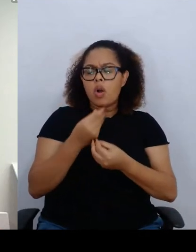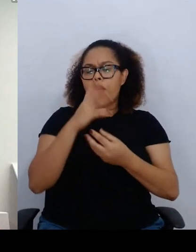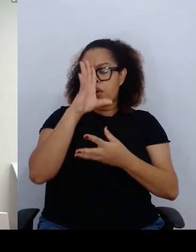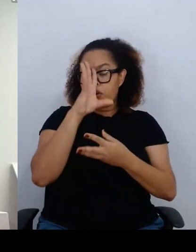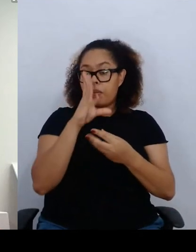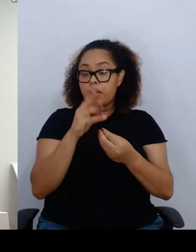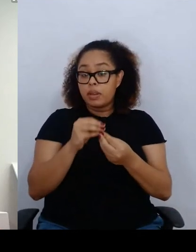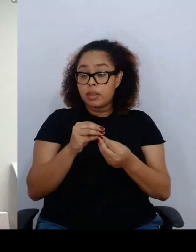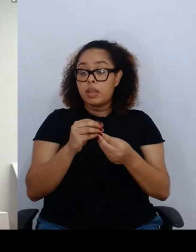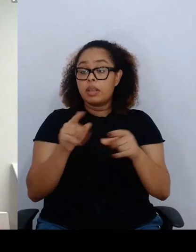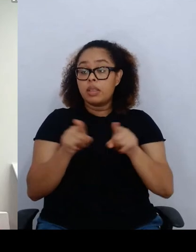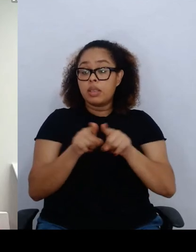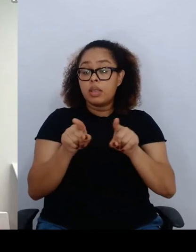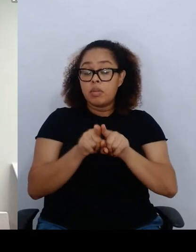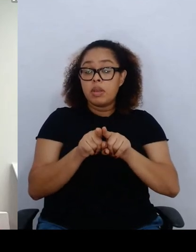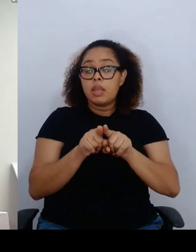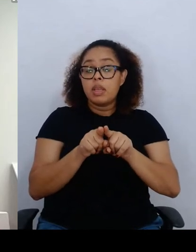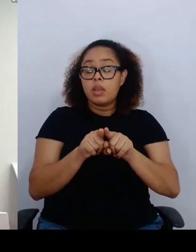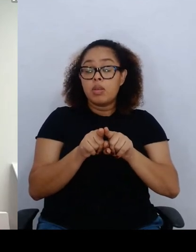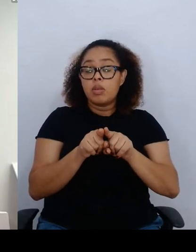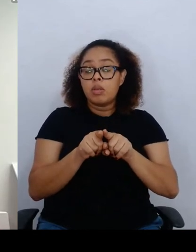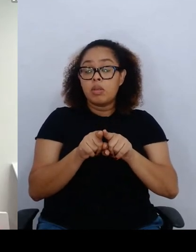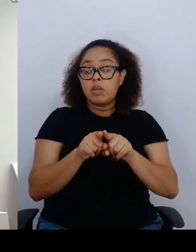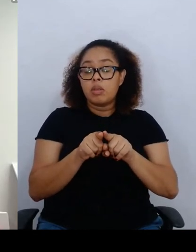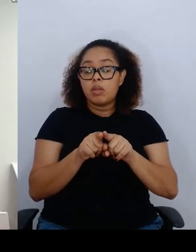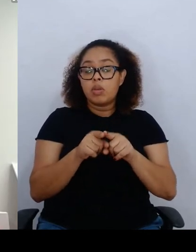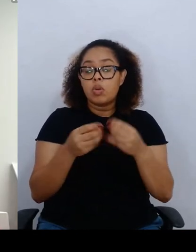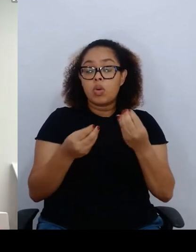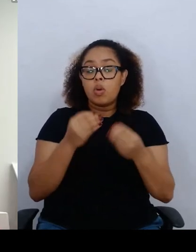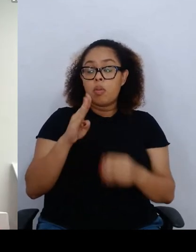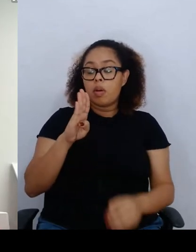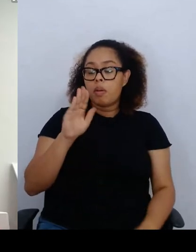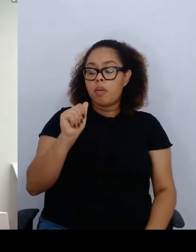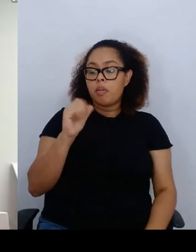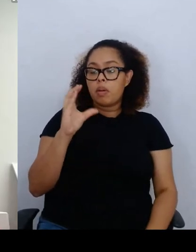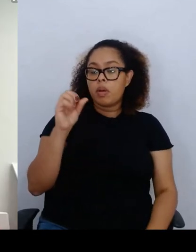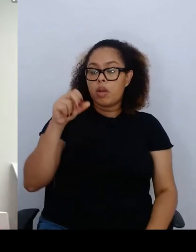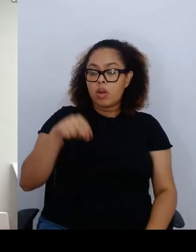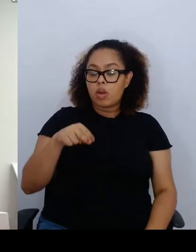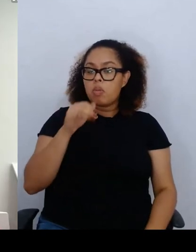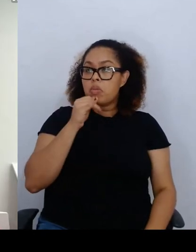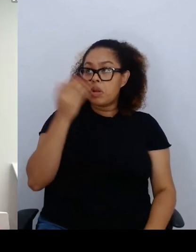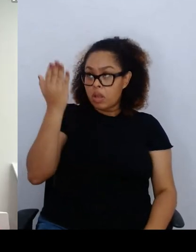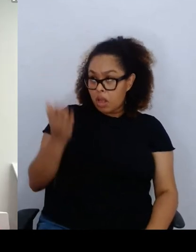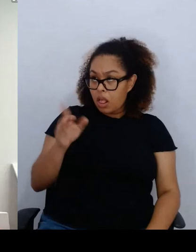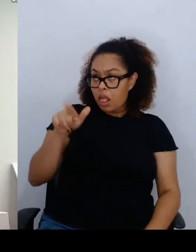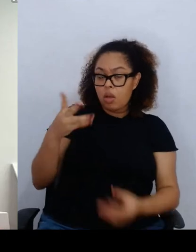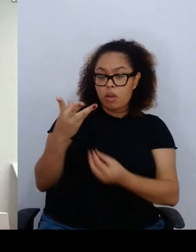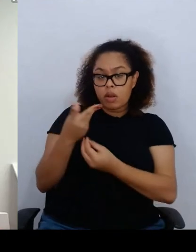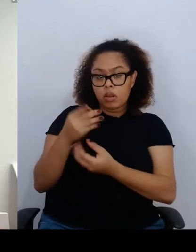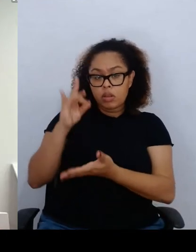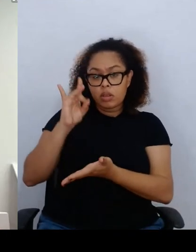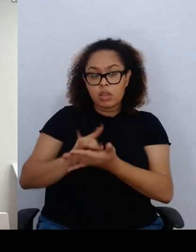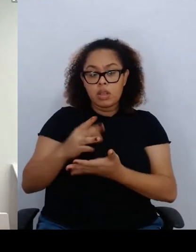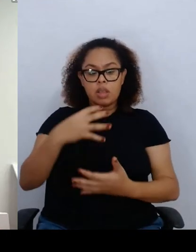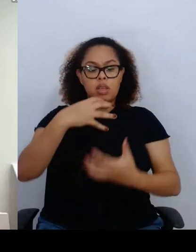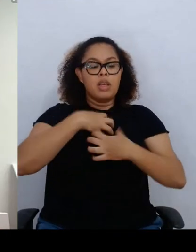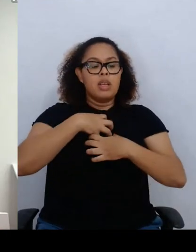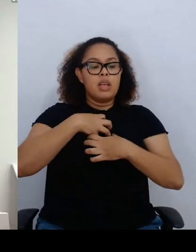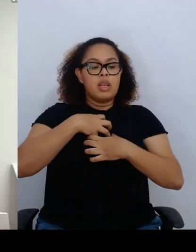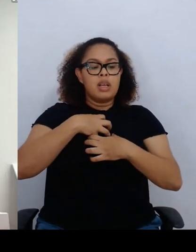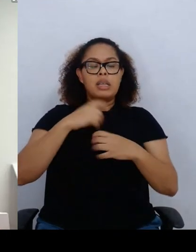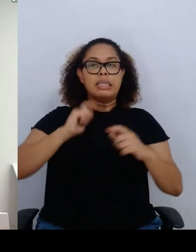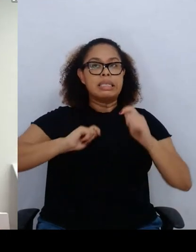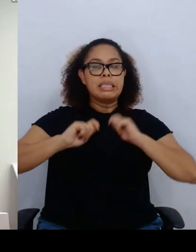avaliada e como bacon poderia ser levado a sério como artista eu tinha ansiedades em nível pessoal